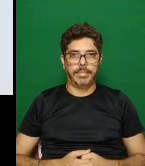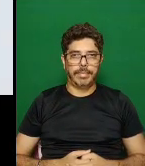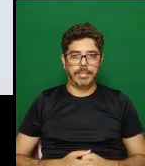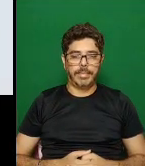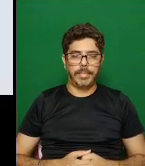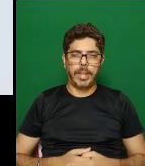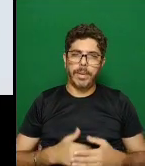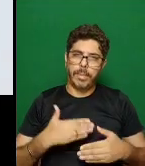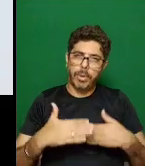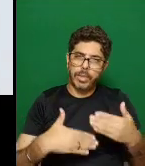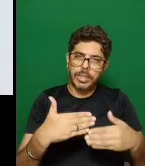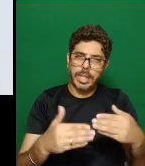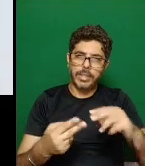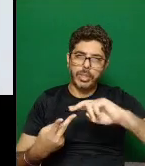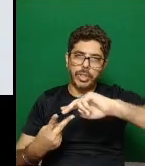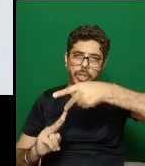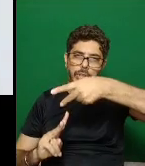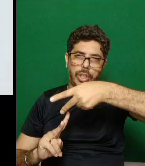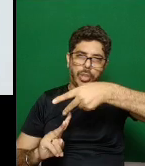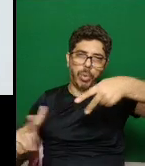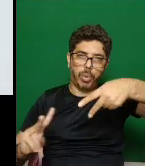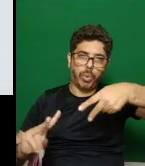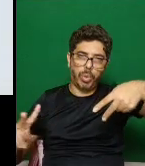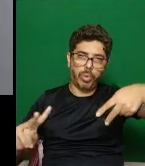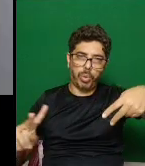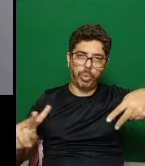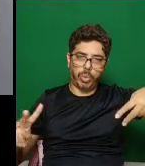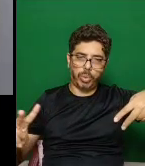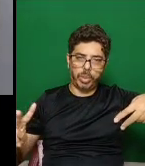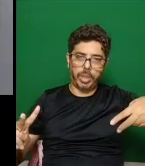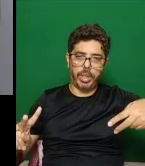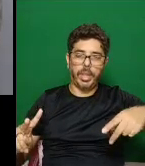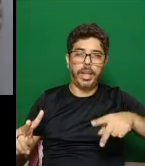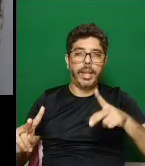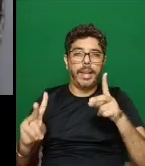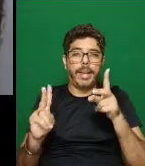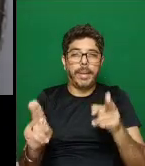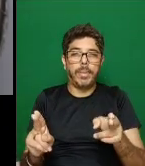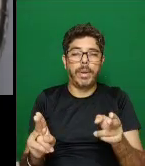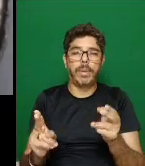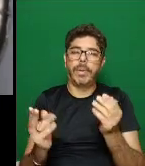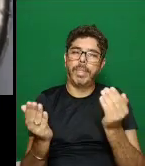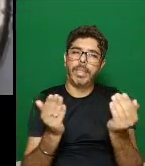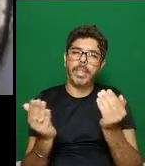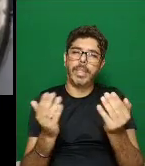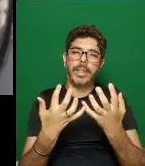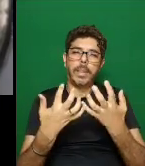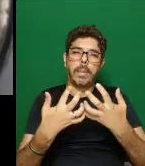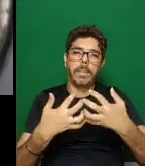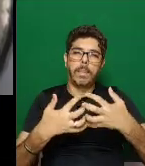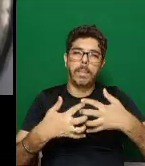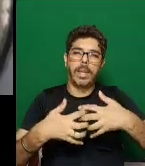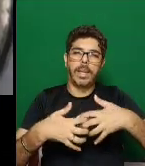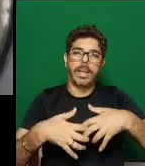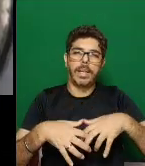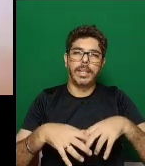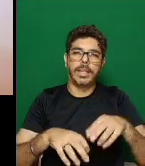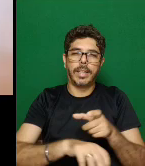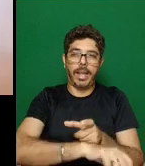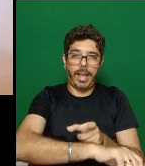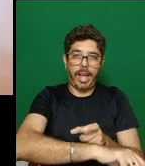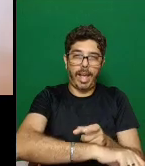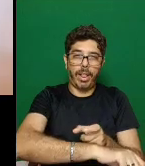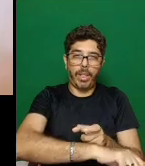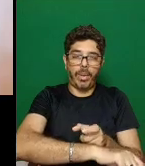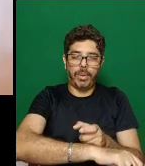O processo de replicação do DNA é frequentemente descrito como se ocorresse de maneira mecânica, como o funcionamento de um